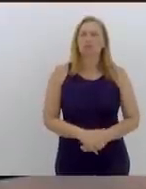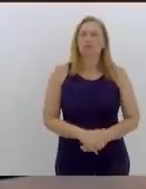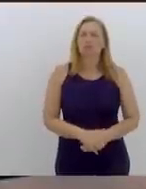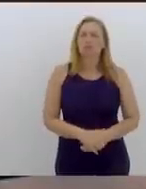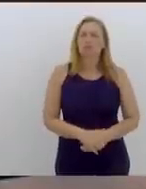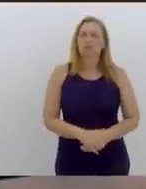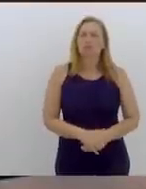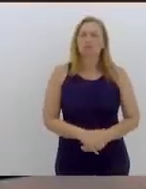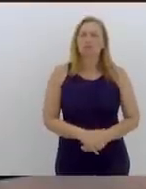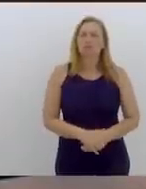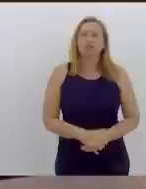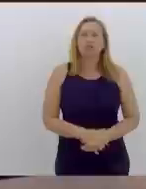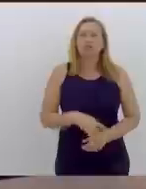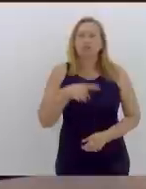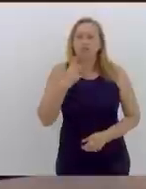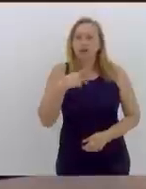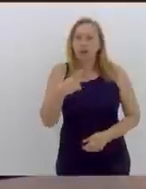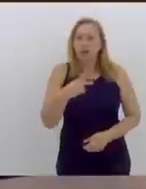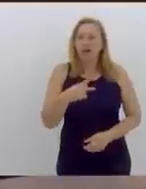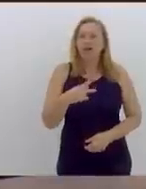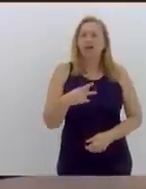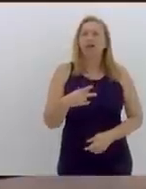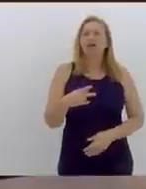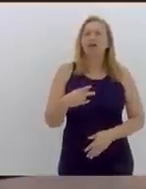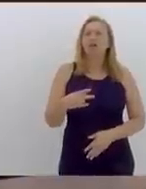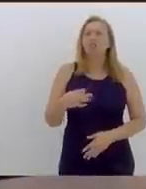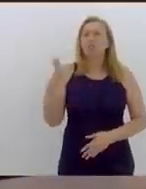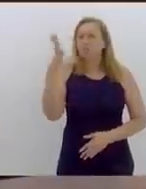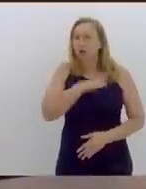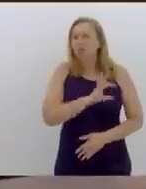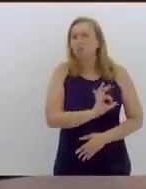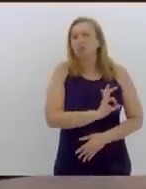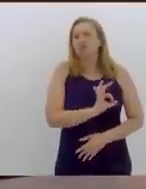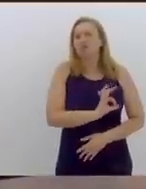botar a cara e dizer para os maus oficiais